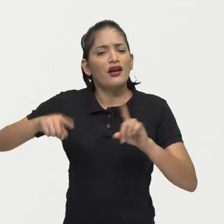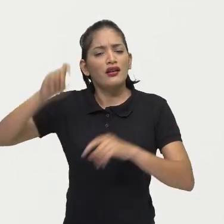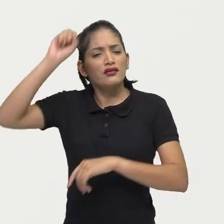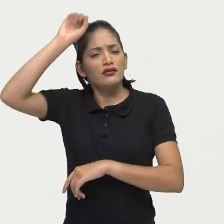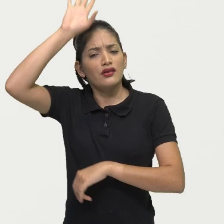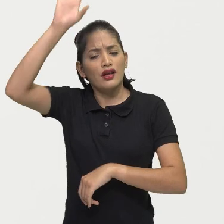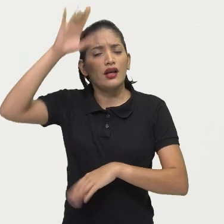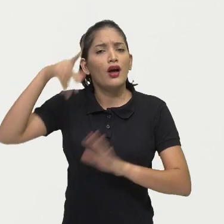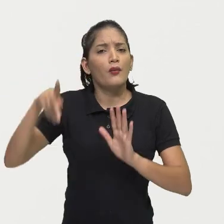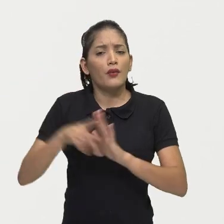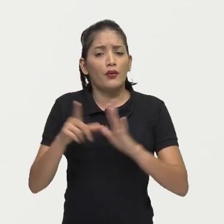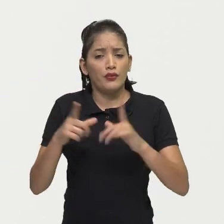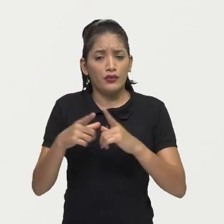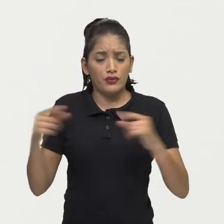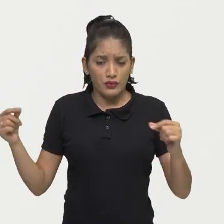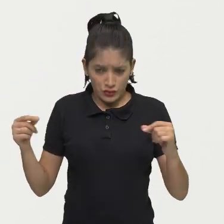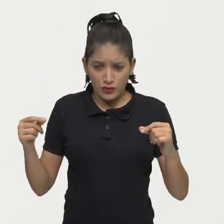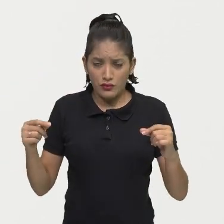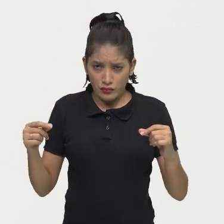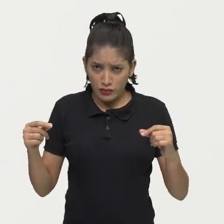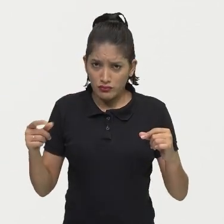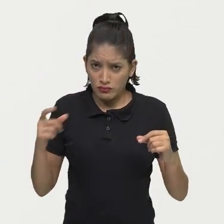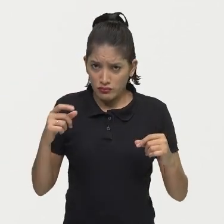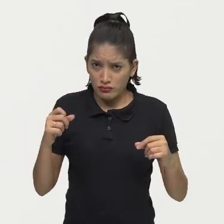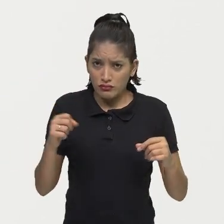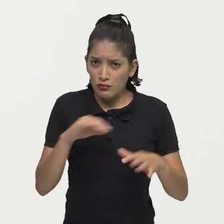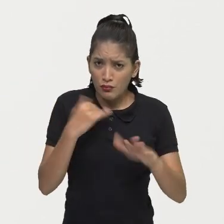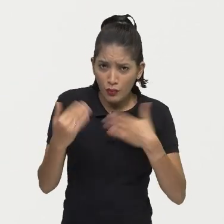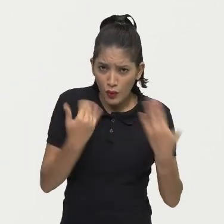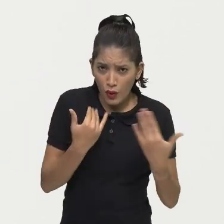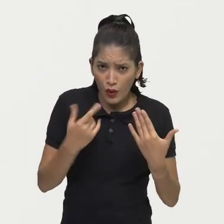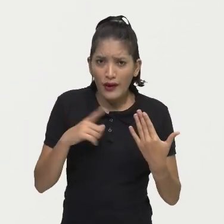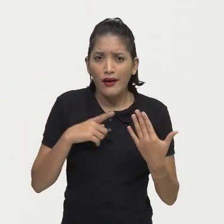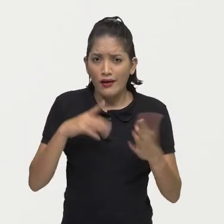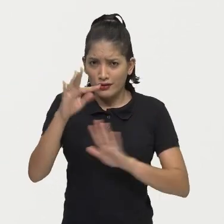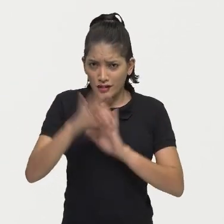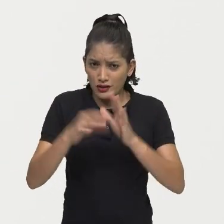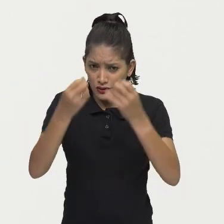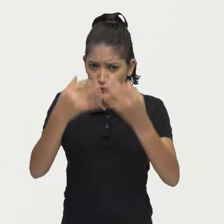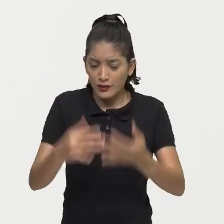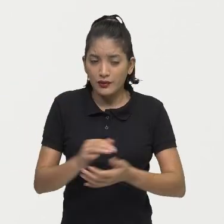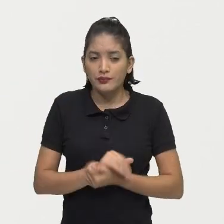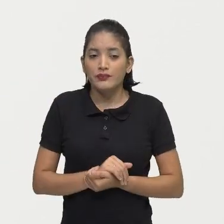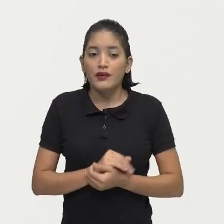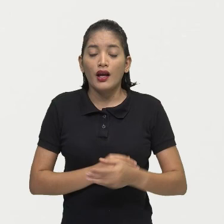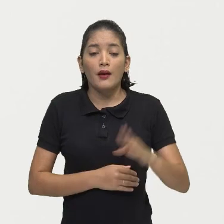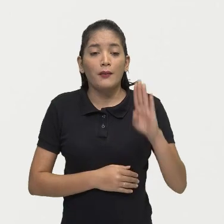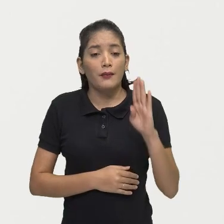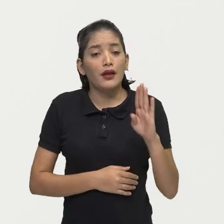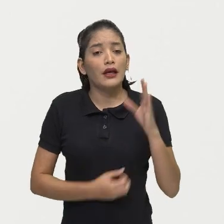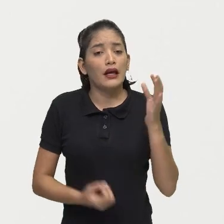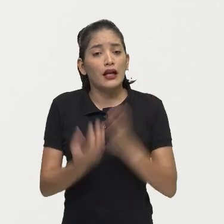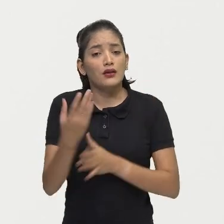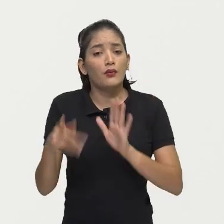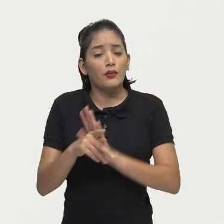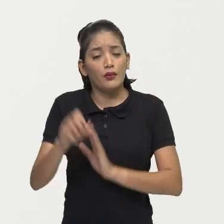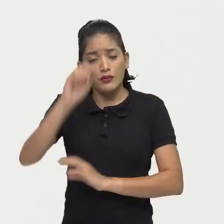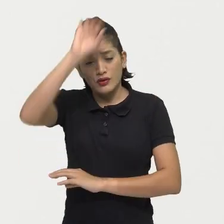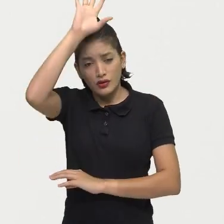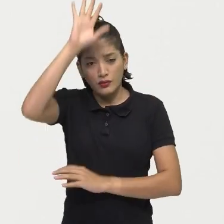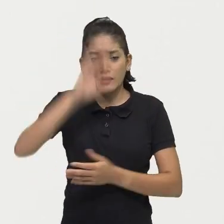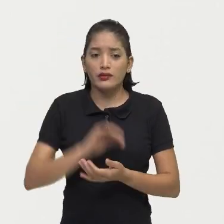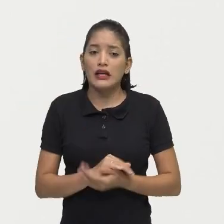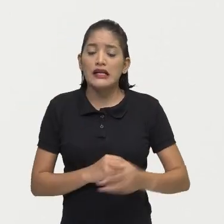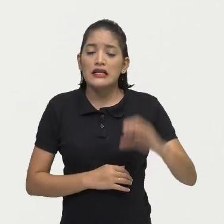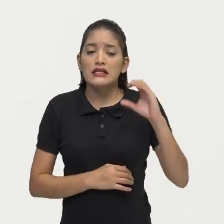Japão mata, é sobre isso que o texto está falando. A criação de baleias japonesas ou auxílio dos Estados Unidos na produção das